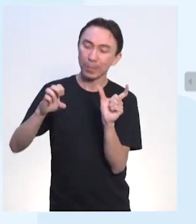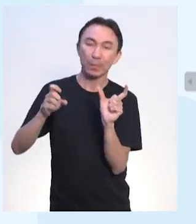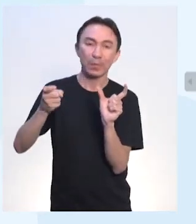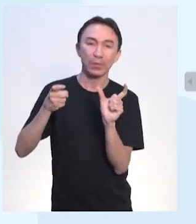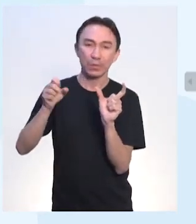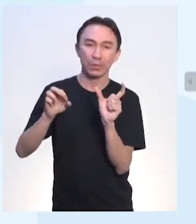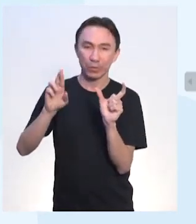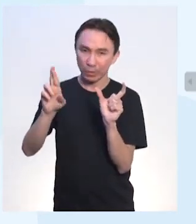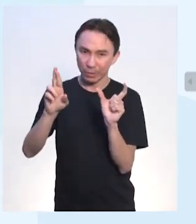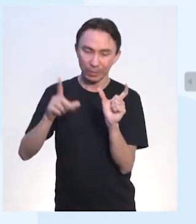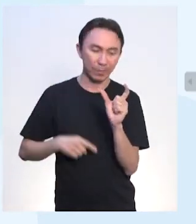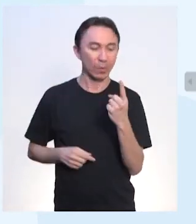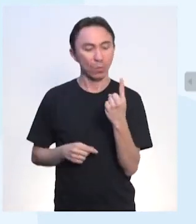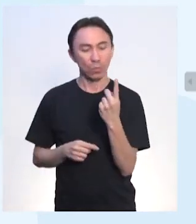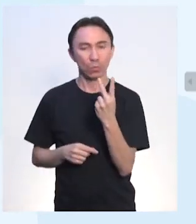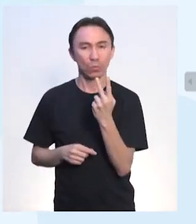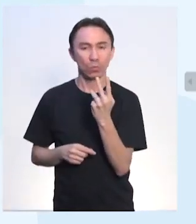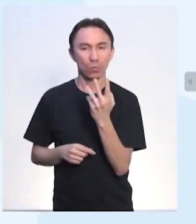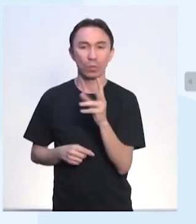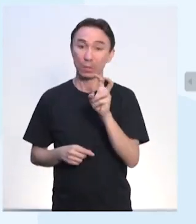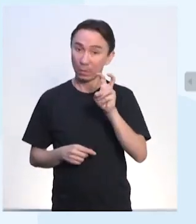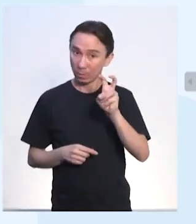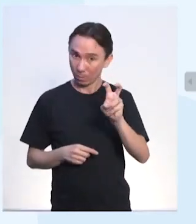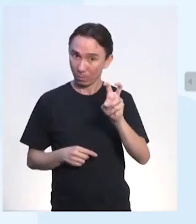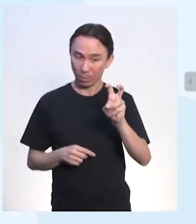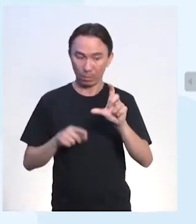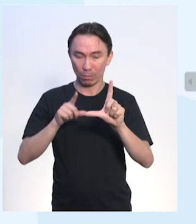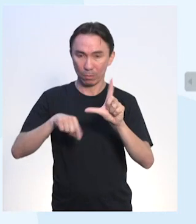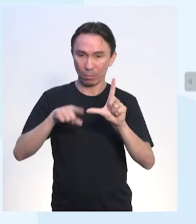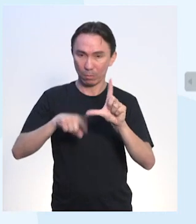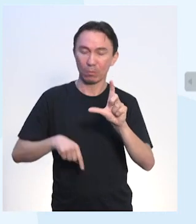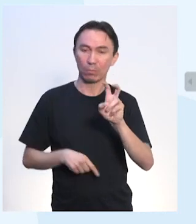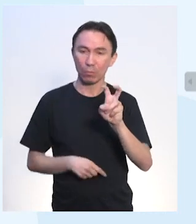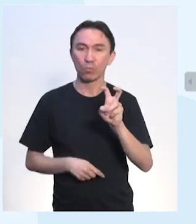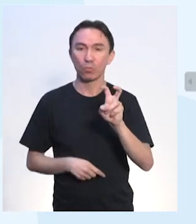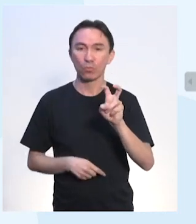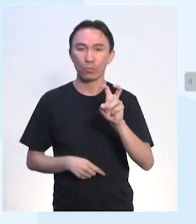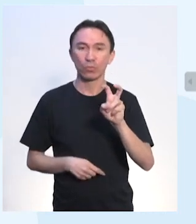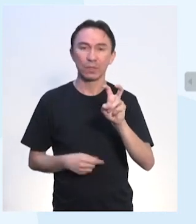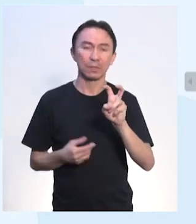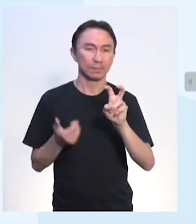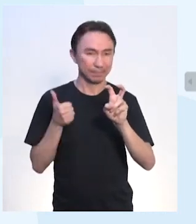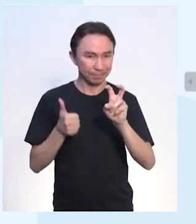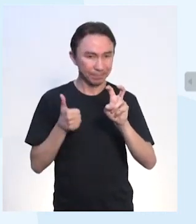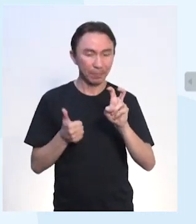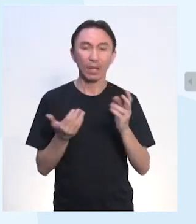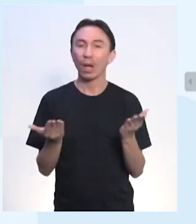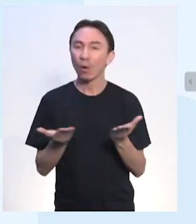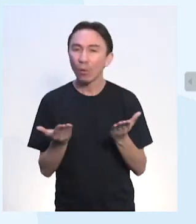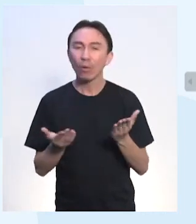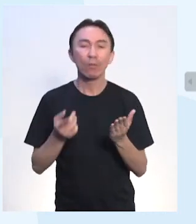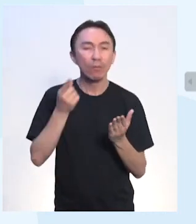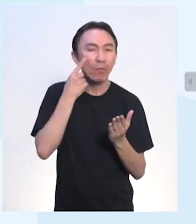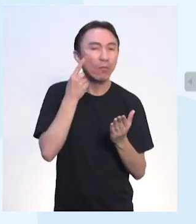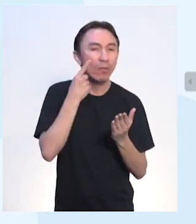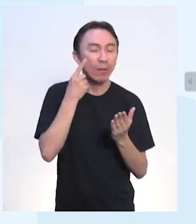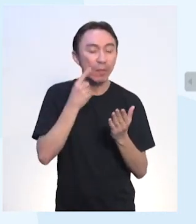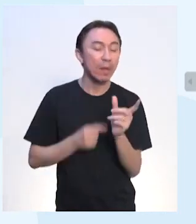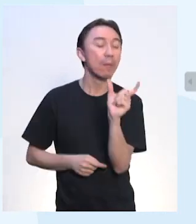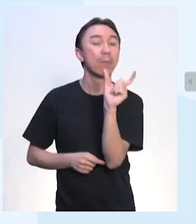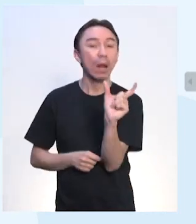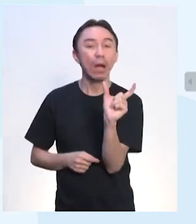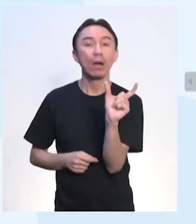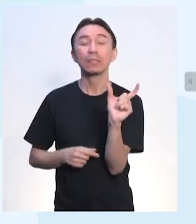2, 3, 4, 5. 5 letras. Agora, eu vou observar se nessa